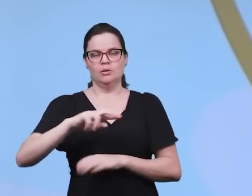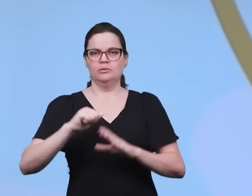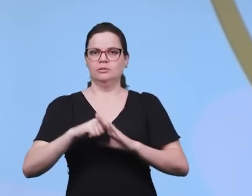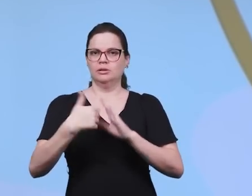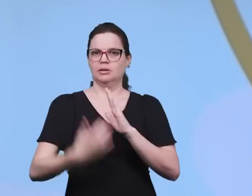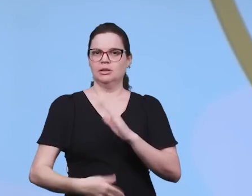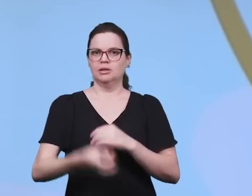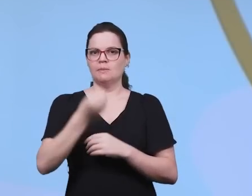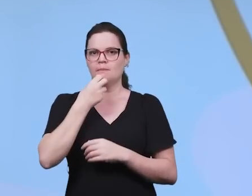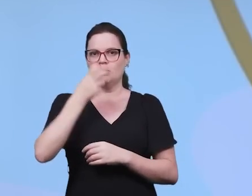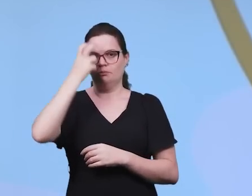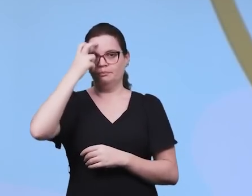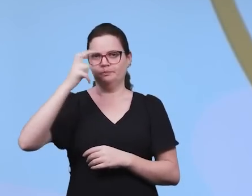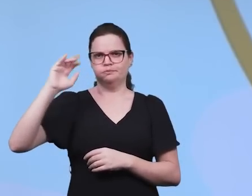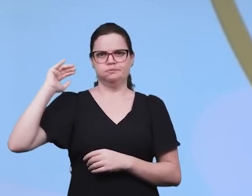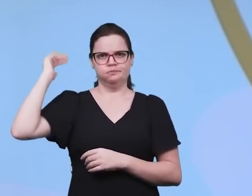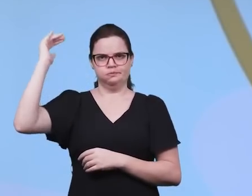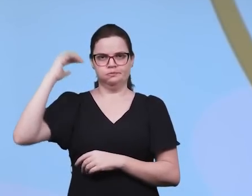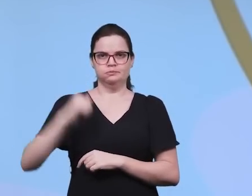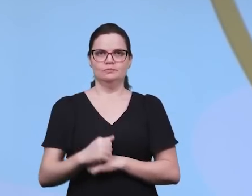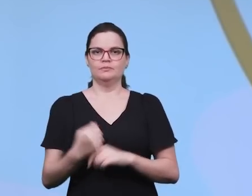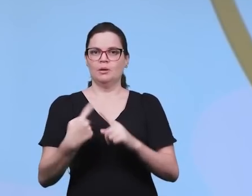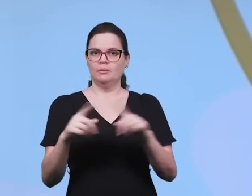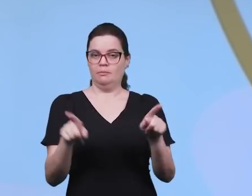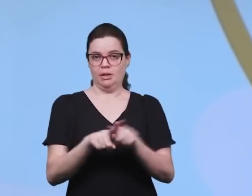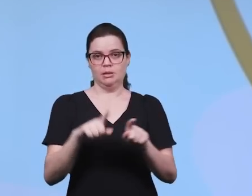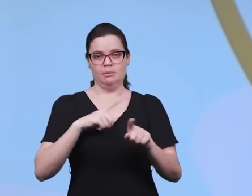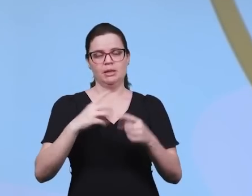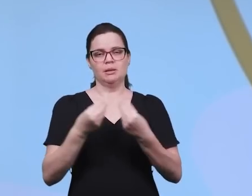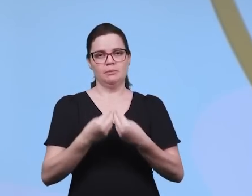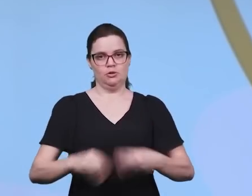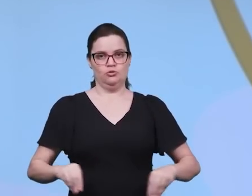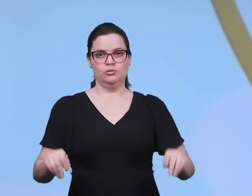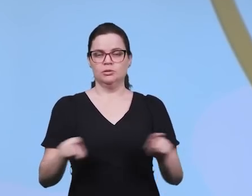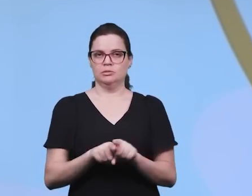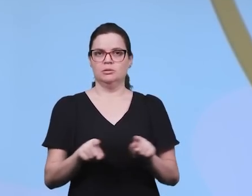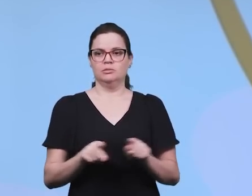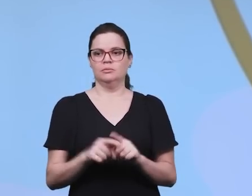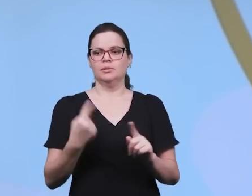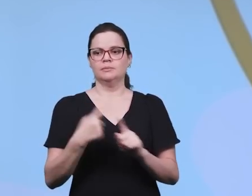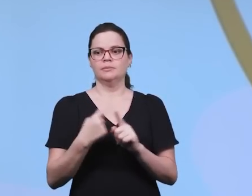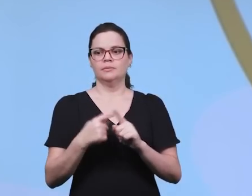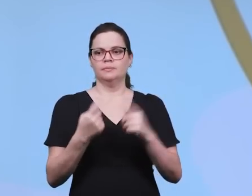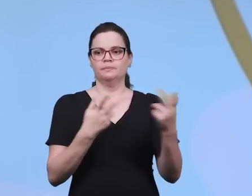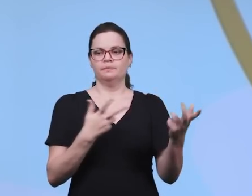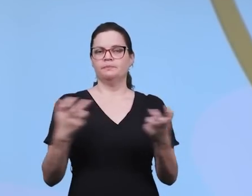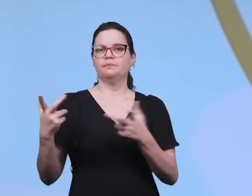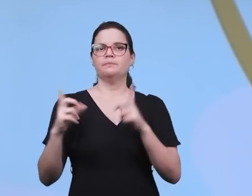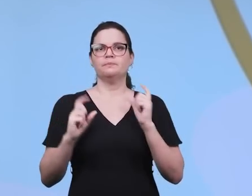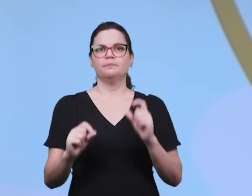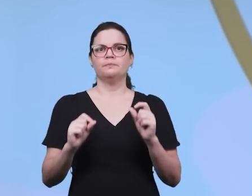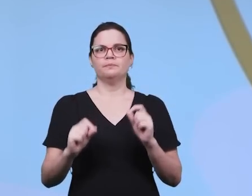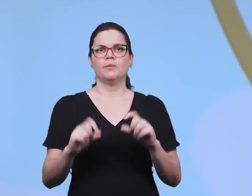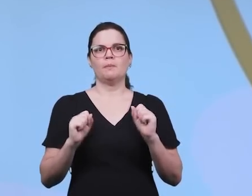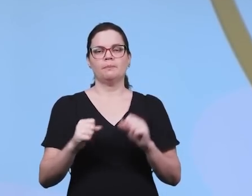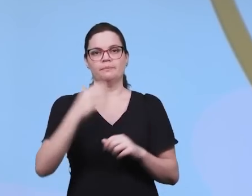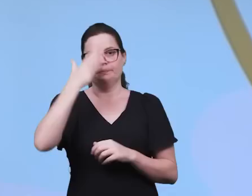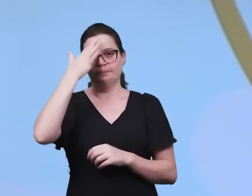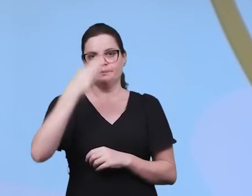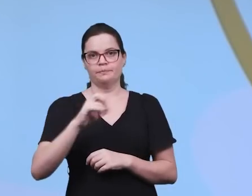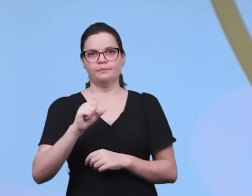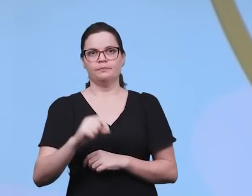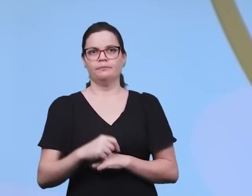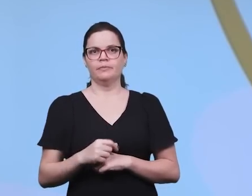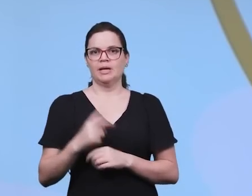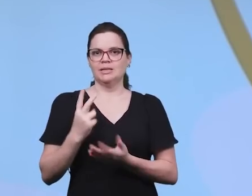uma característica intelectual um pouco elevada. Só que isso também traz prejuízos. Identificar essa questão faz com que haja compreensão